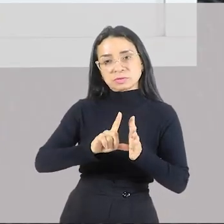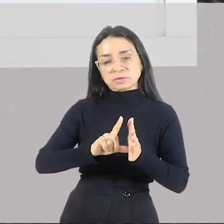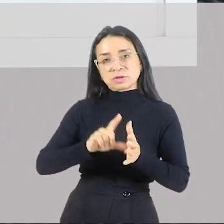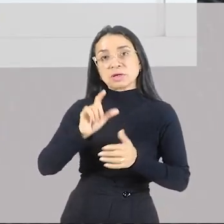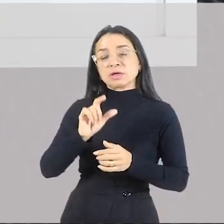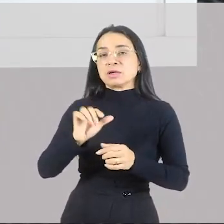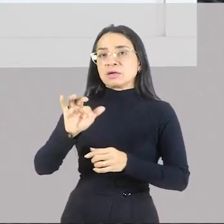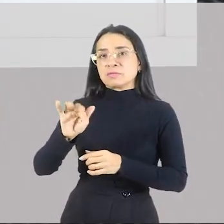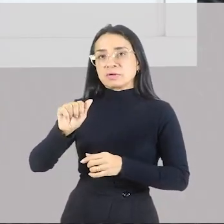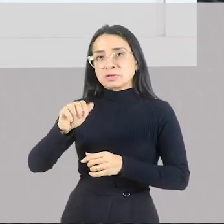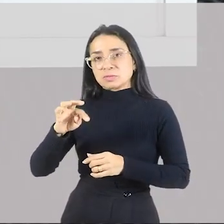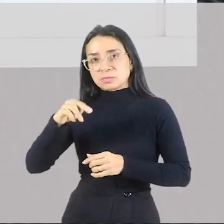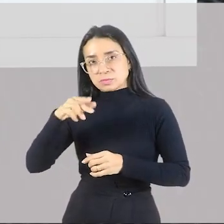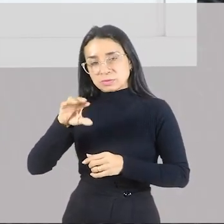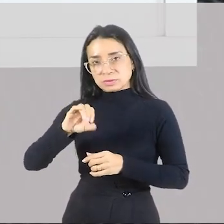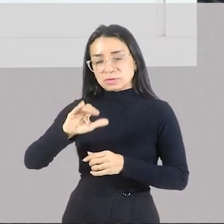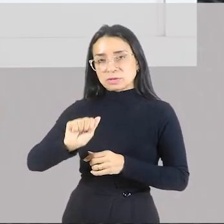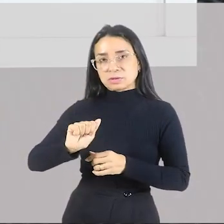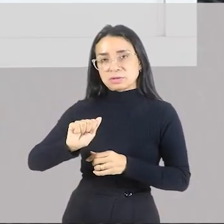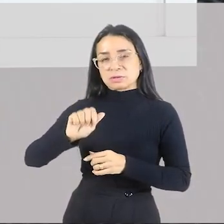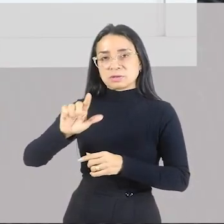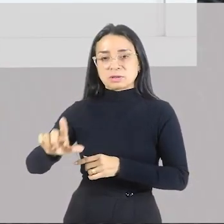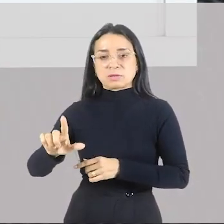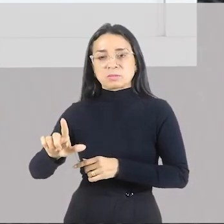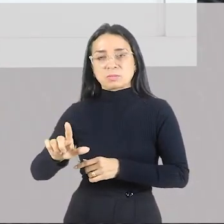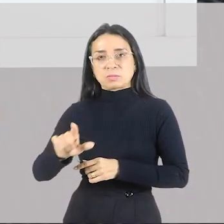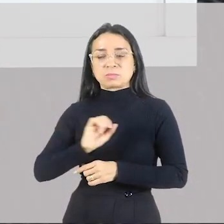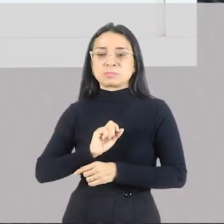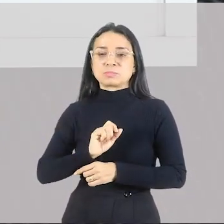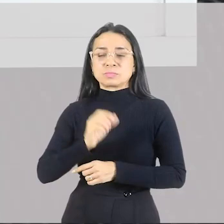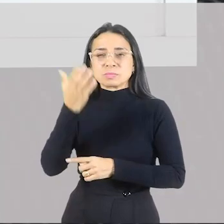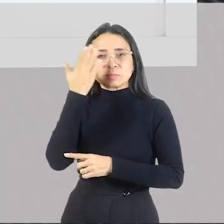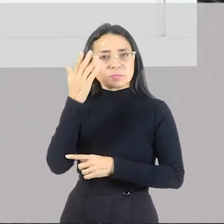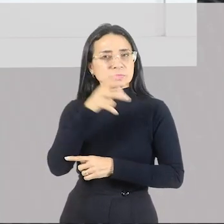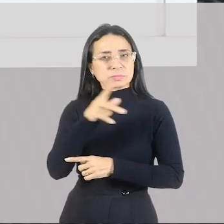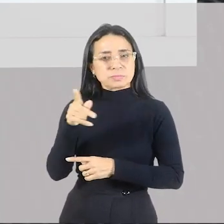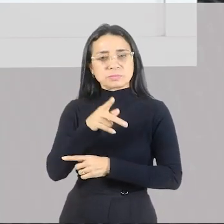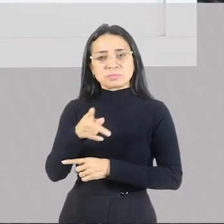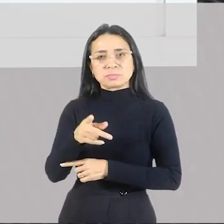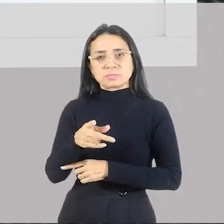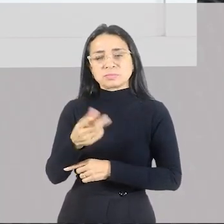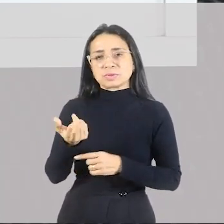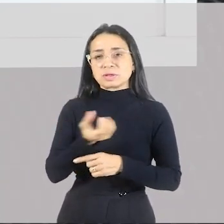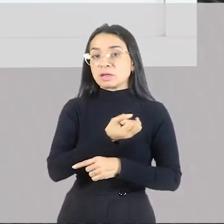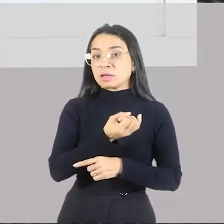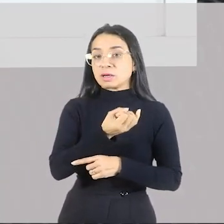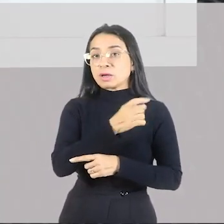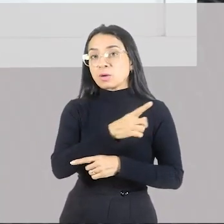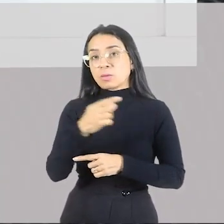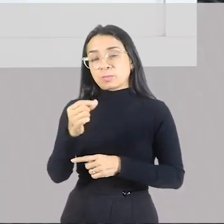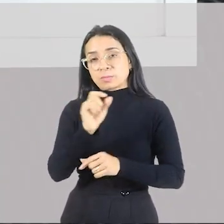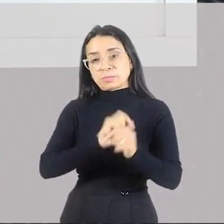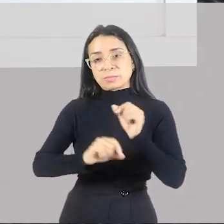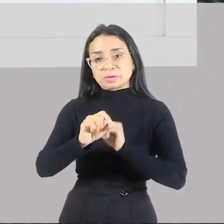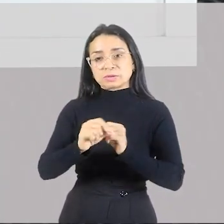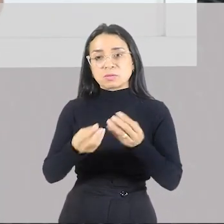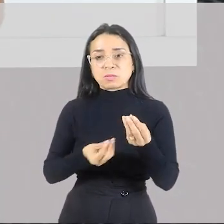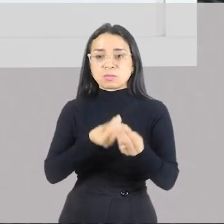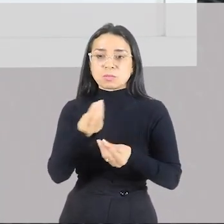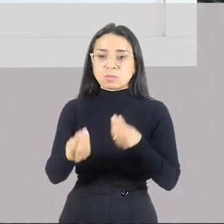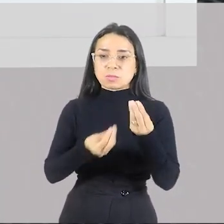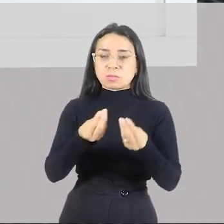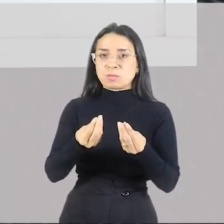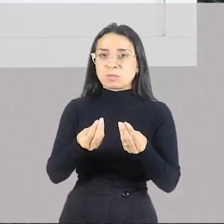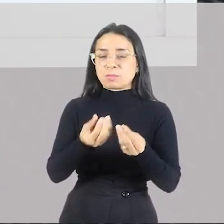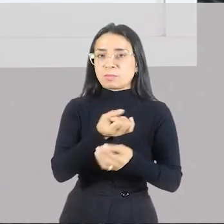fatorial. Sim, professor, entendi, beleza, a combinação já deu para entender aí. Como é a questão do arranjo?